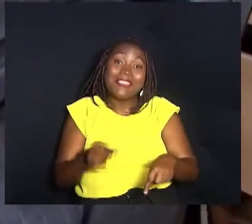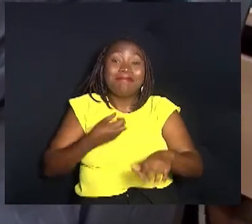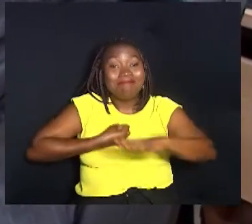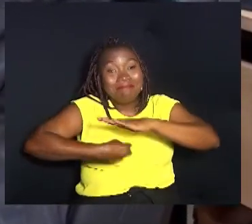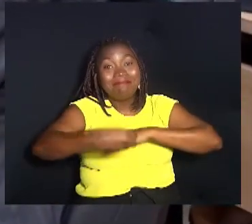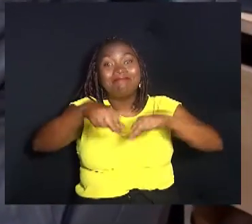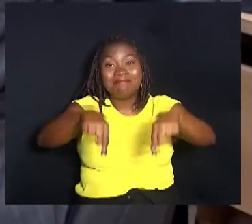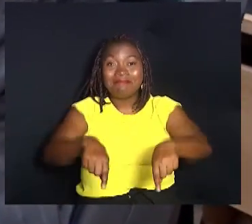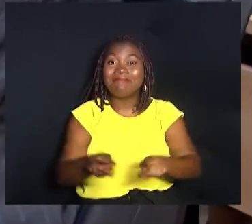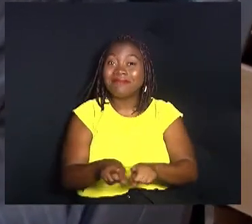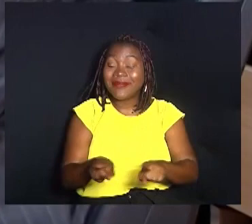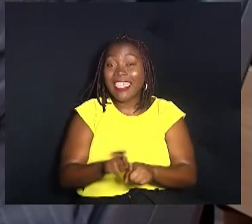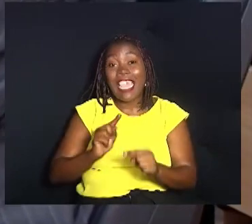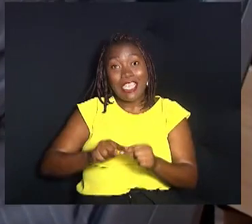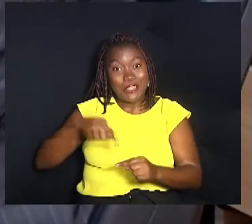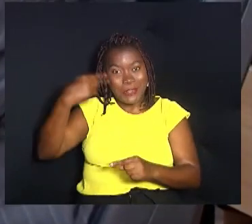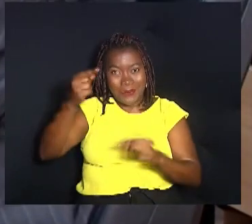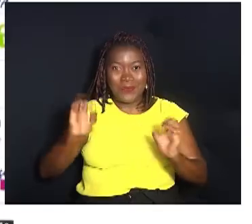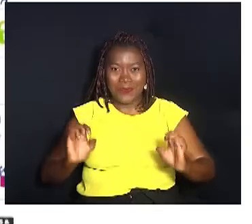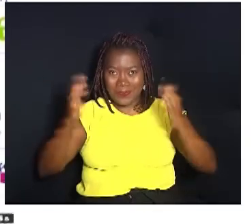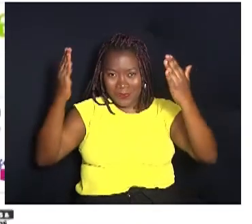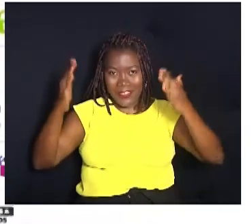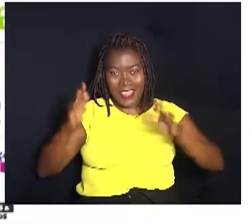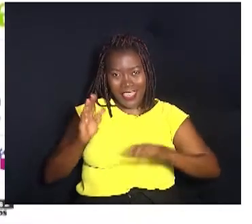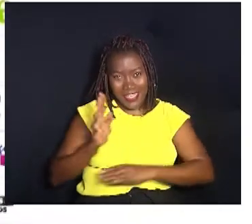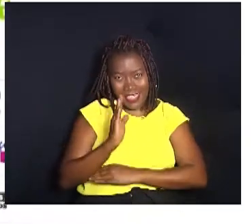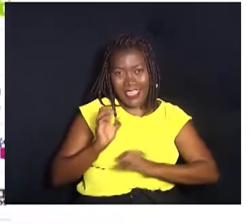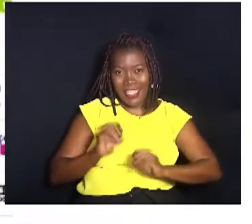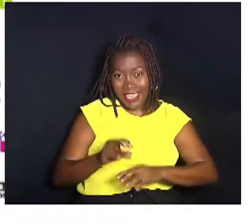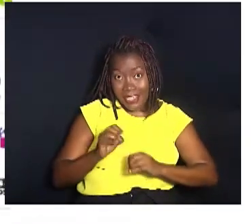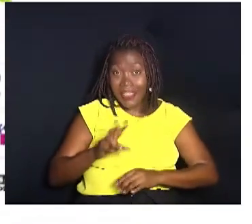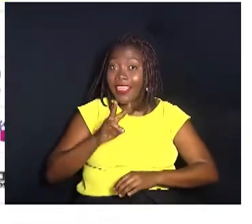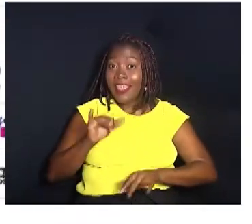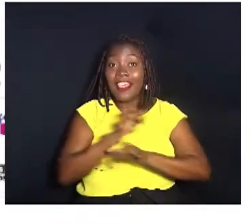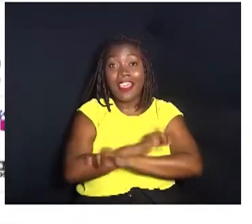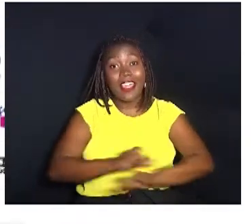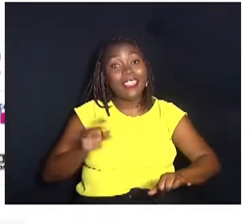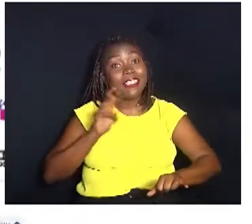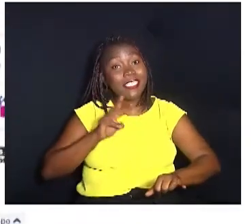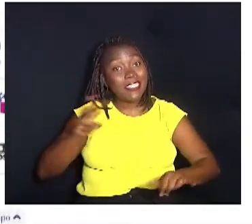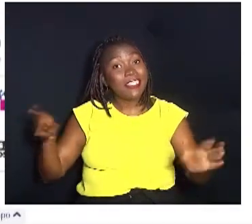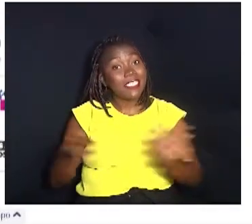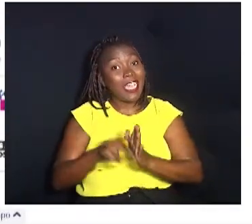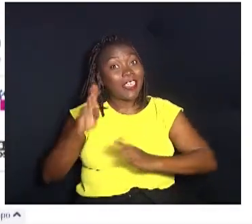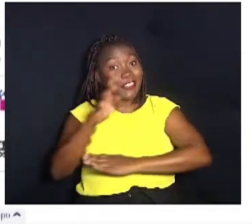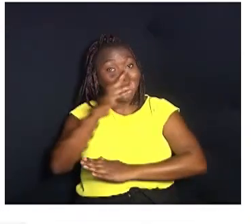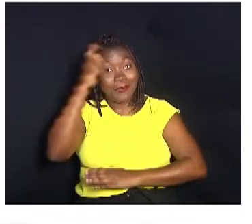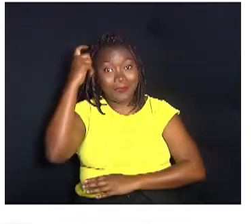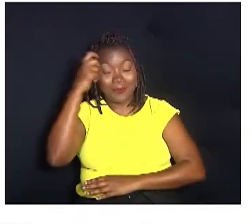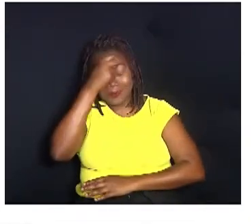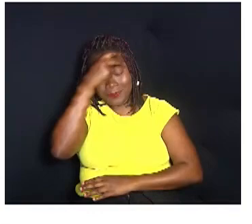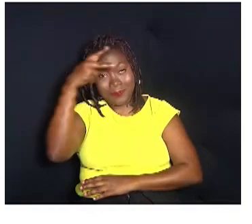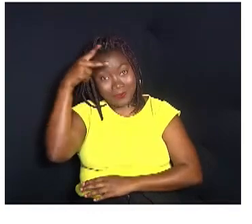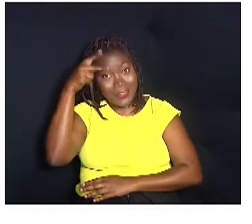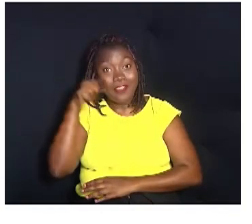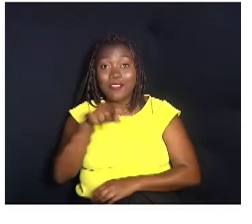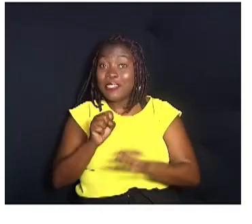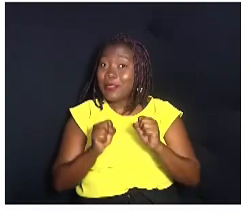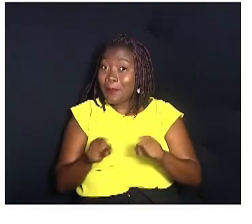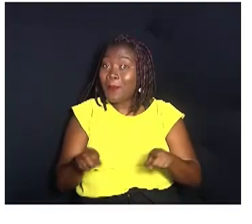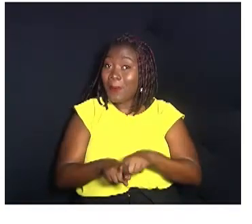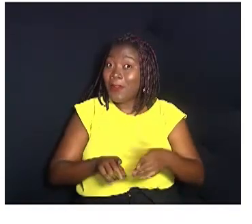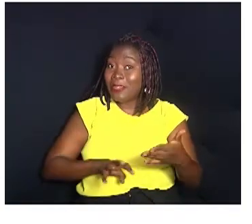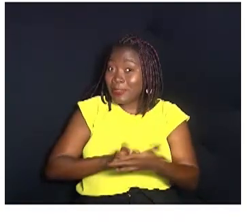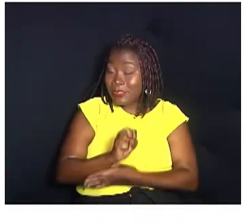As próximas edições do Câmara Educa serão anunciadas no site da Câmara Municipal. E você pode também se inscrever